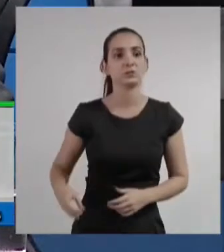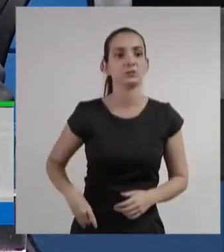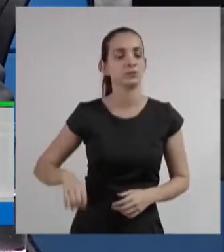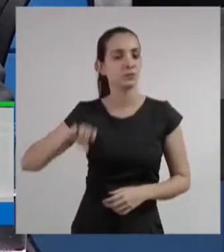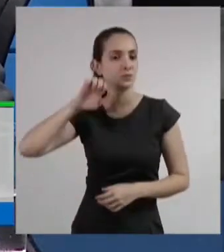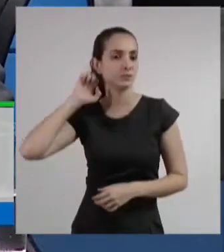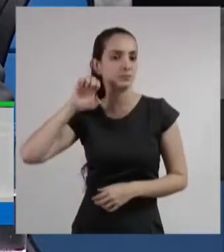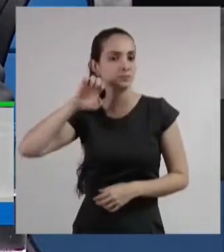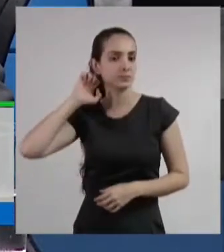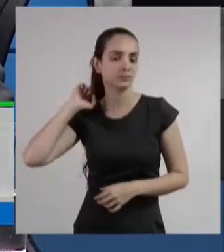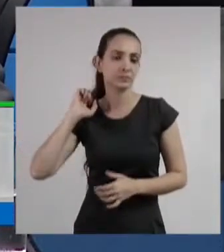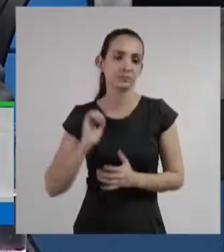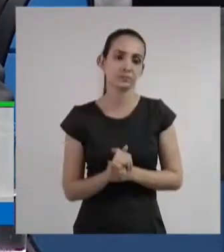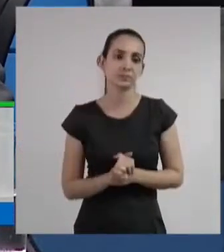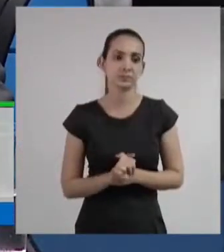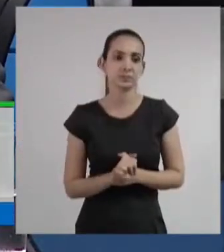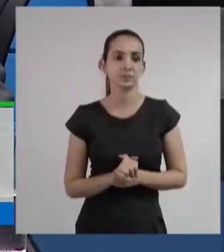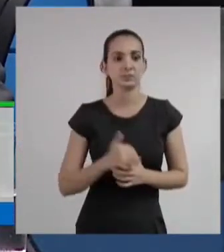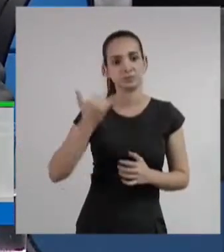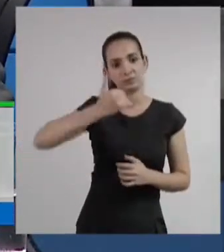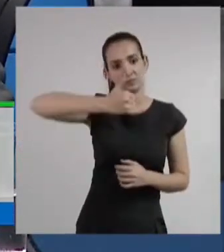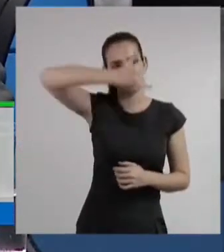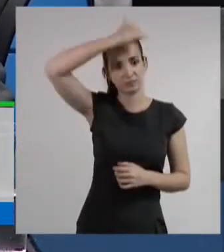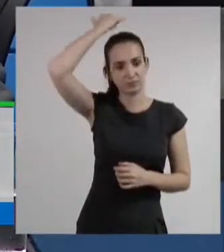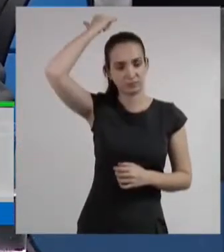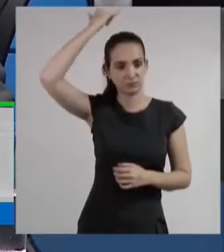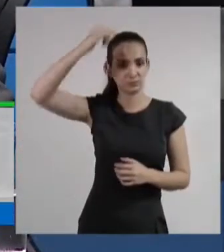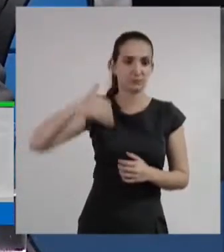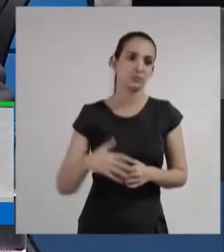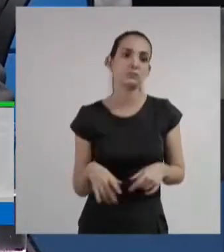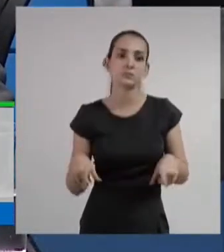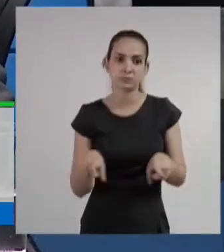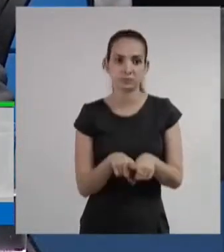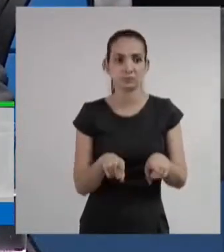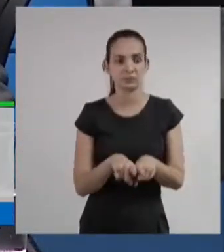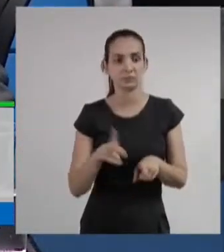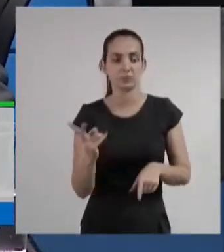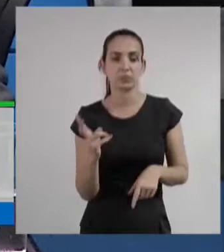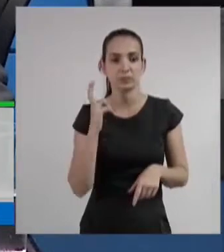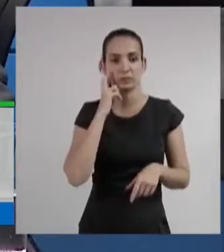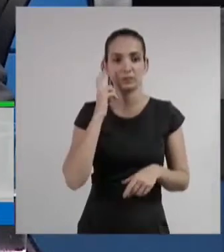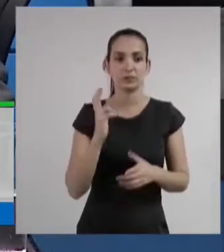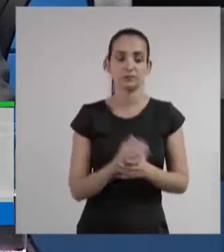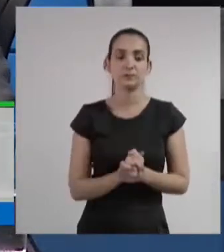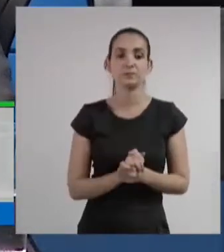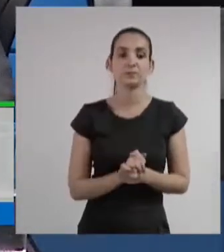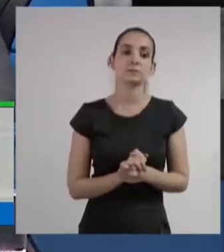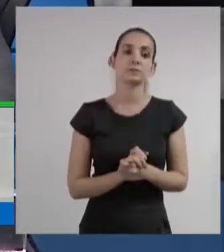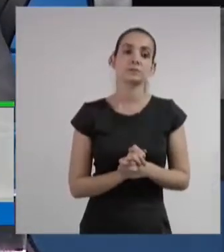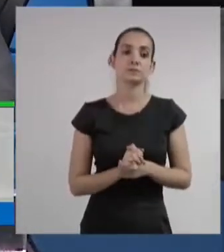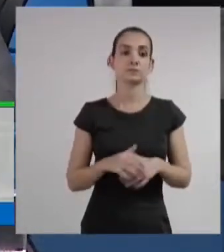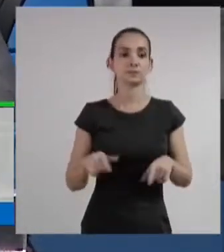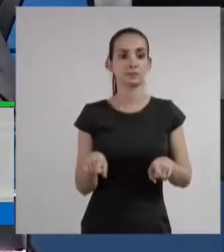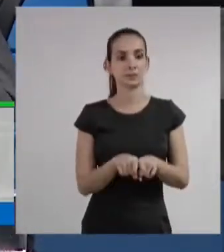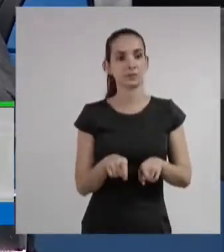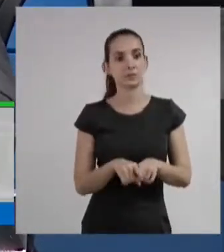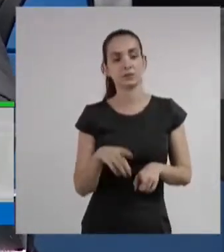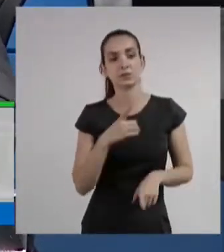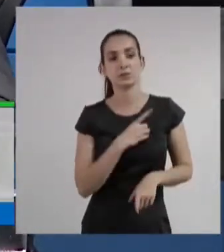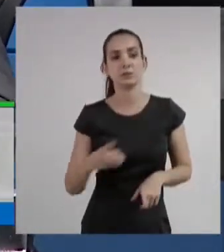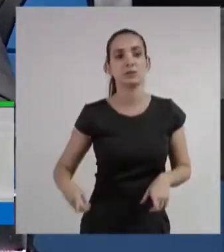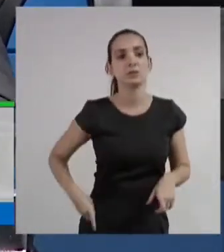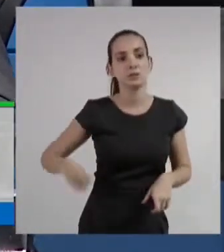Eduardo Rocha, Júnior Mock e Márcio Fernandes, e ainda deputado Jorge